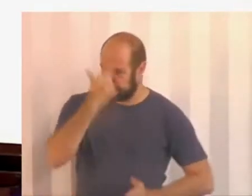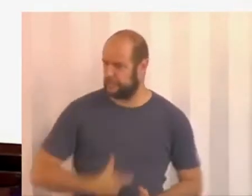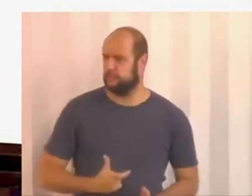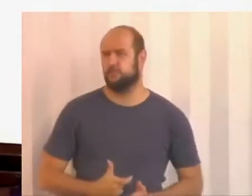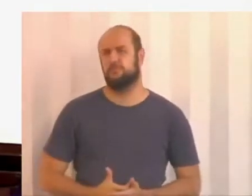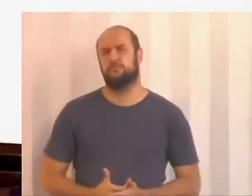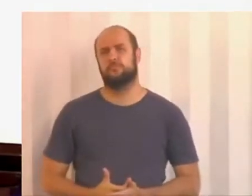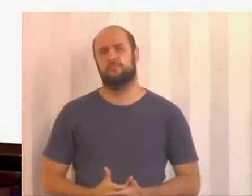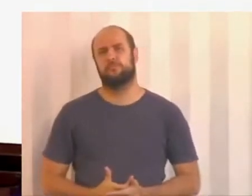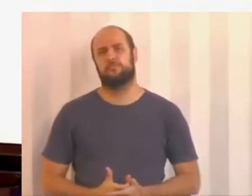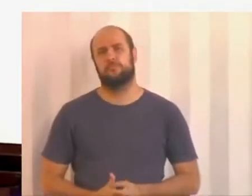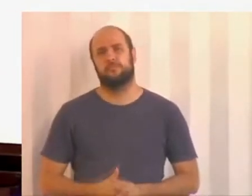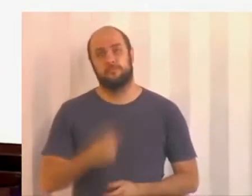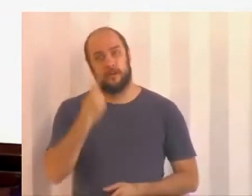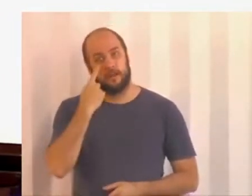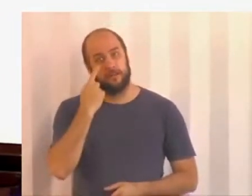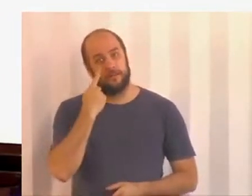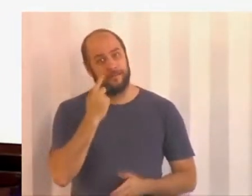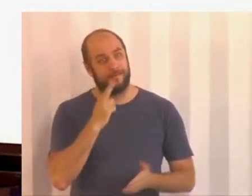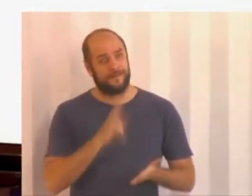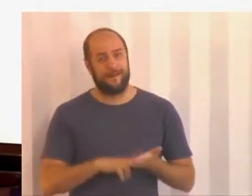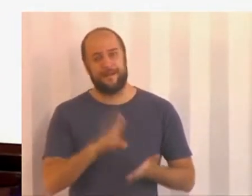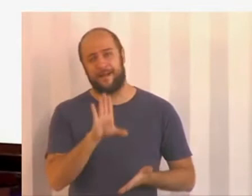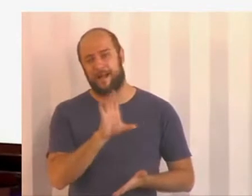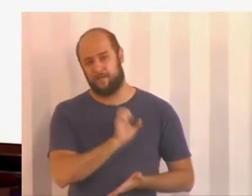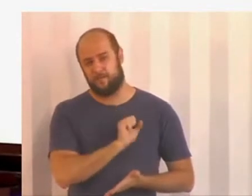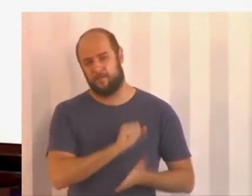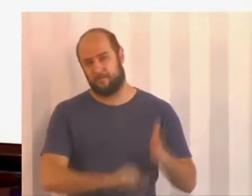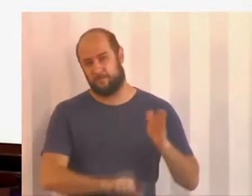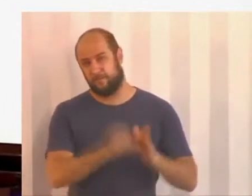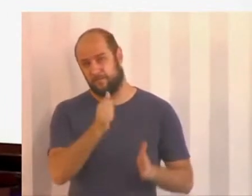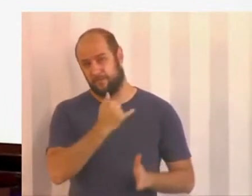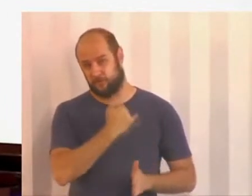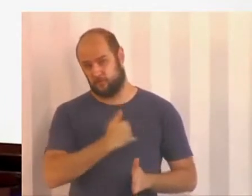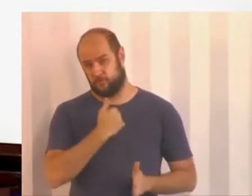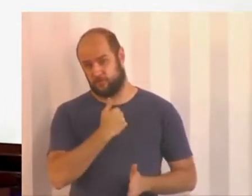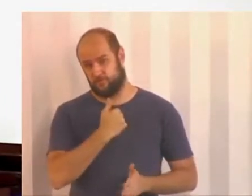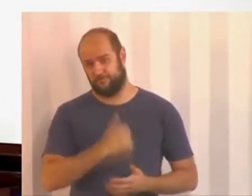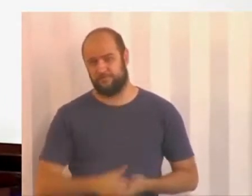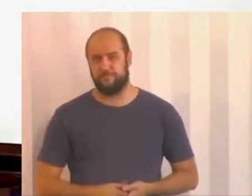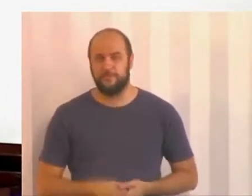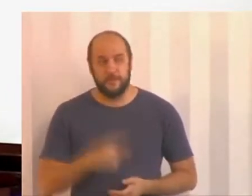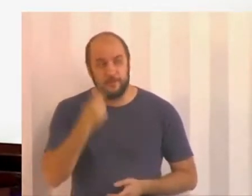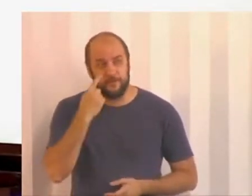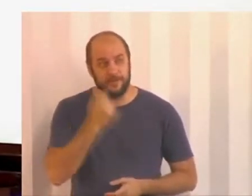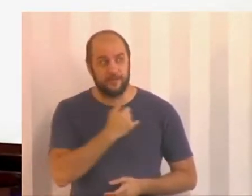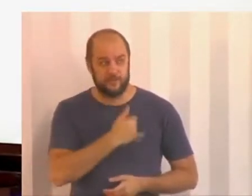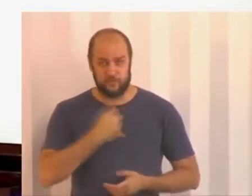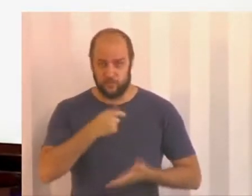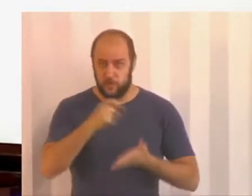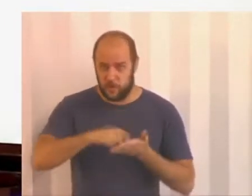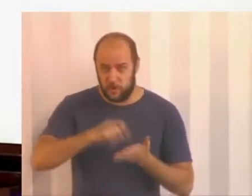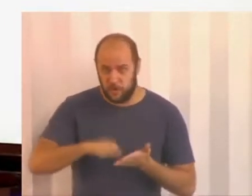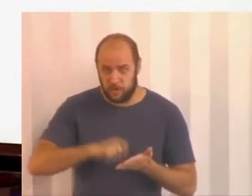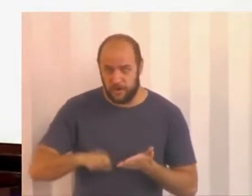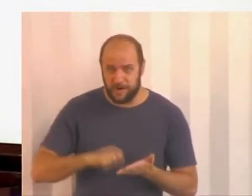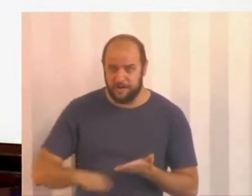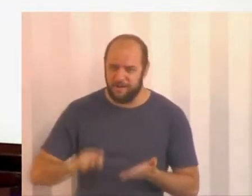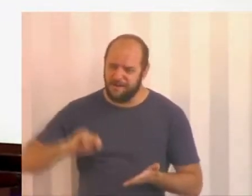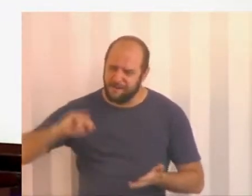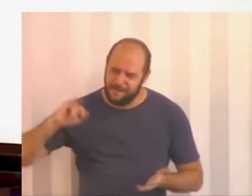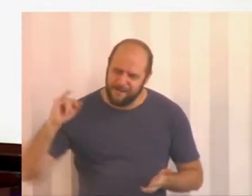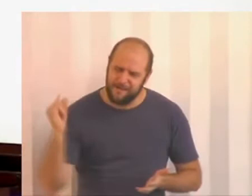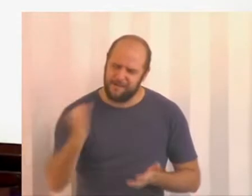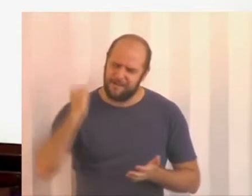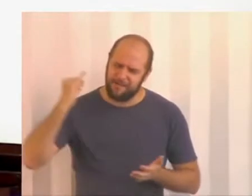lá para a carta do amor, que é a 1 João, você vai encontrar João trazendo coisas